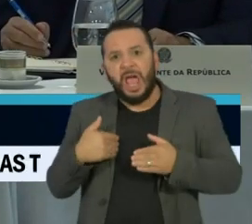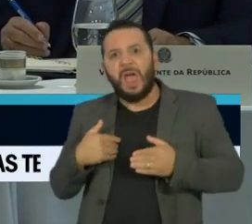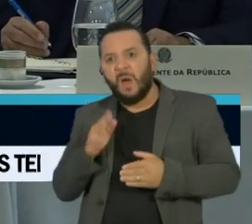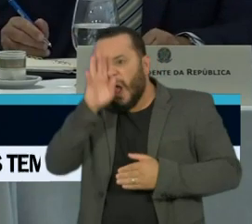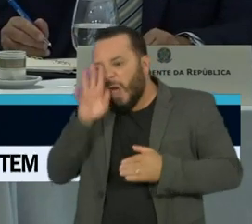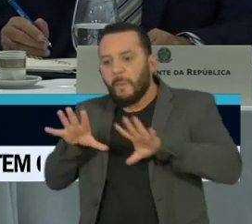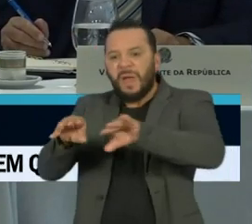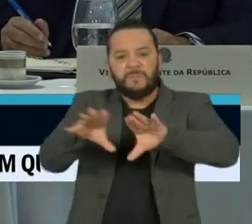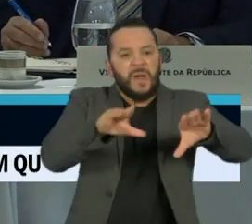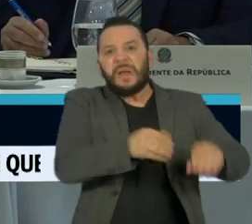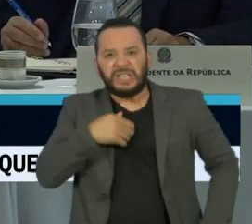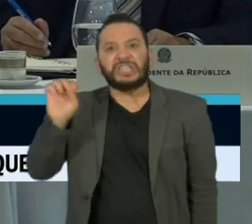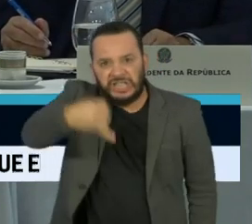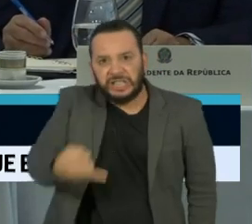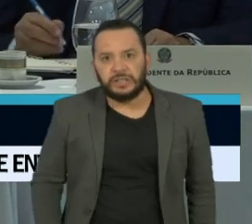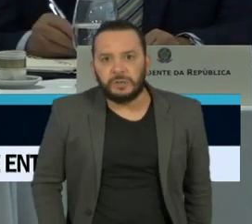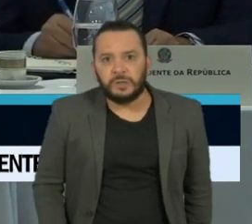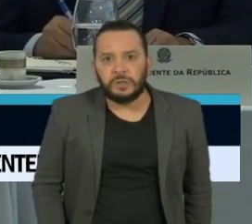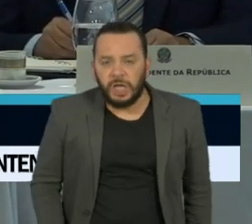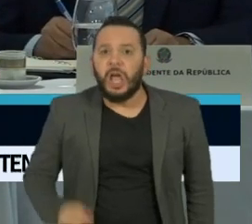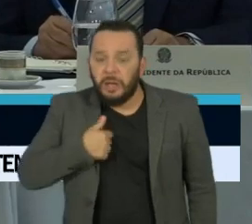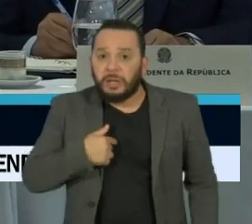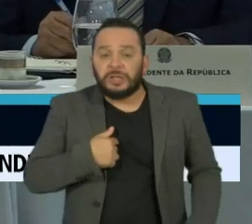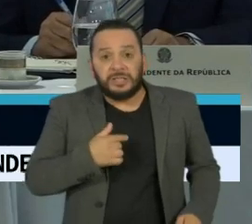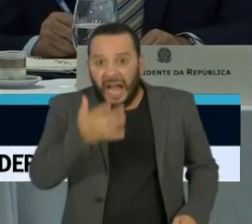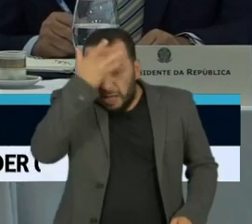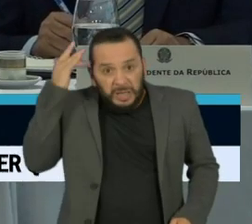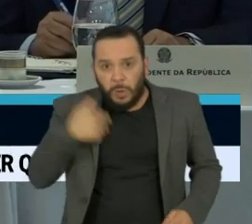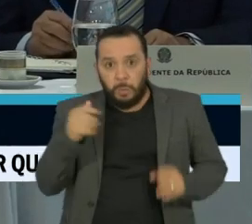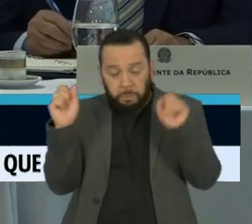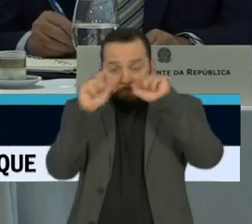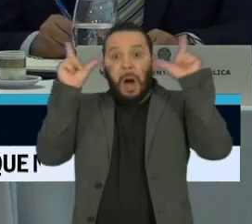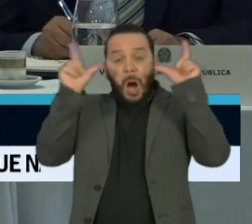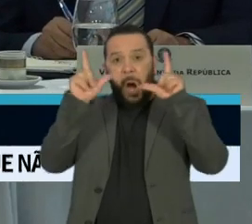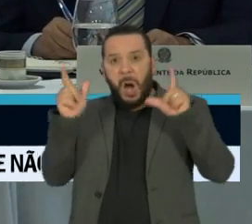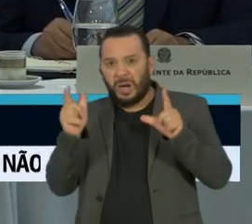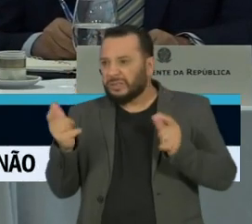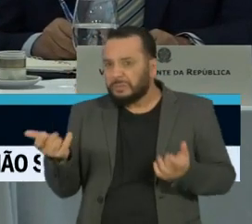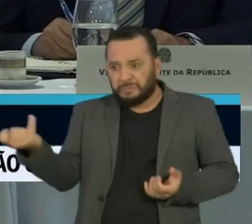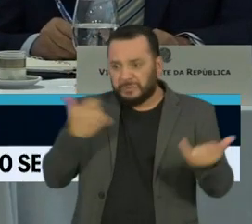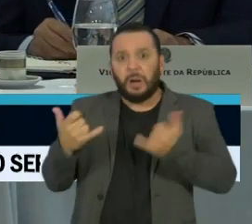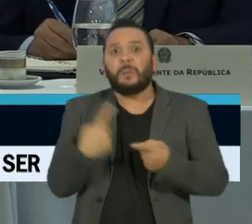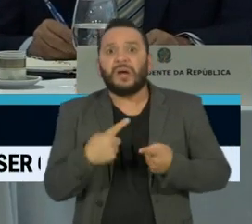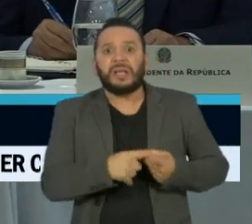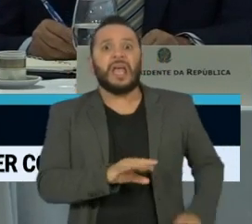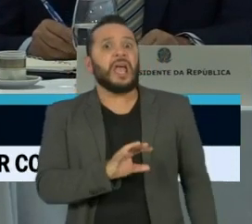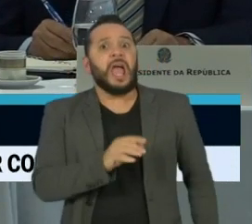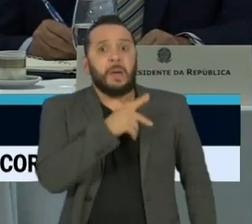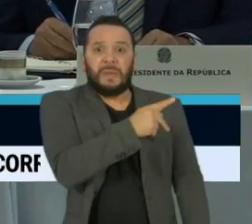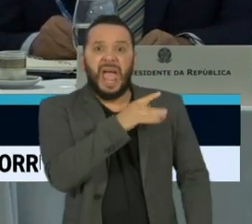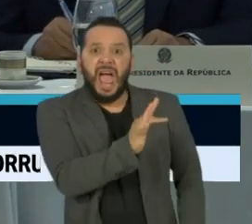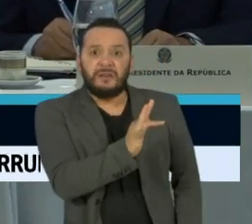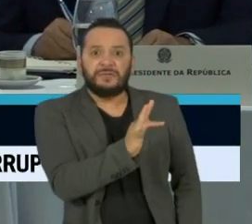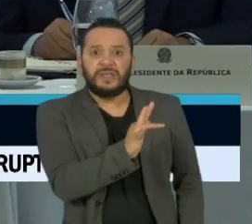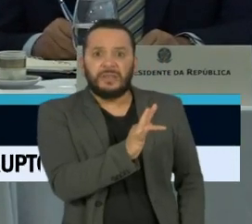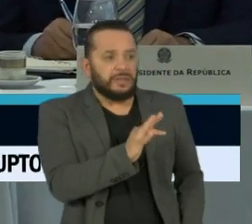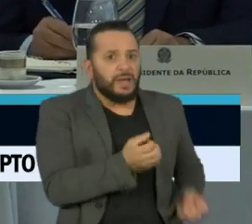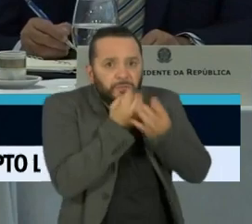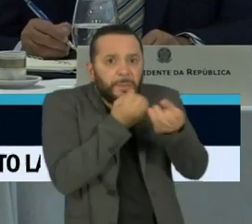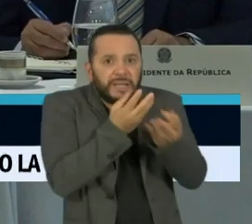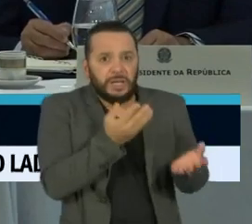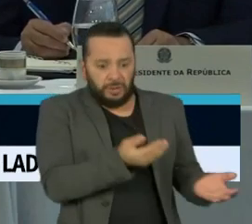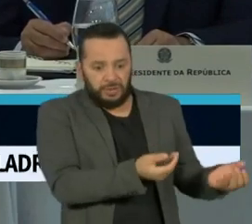eu não posso ser surpreendido como artistas tenho a peça aqui no criatório eu tenho